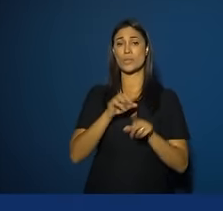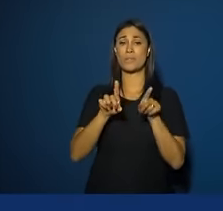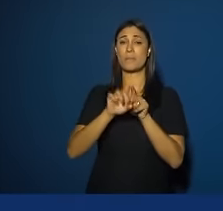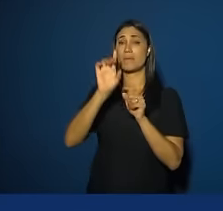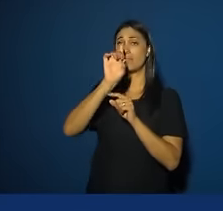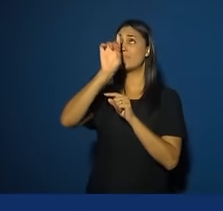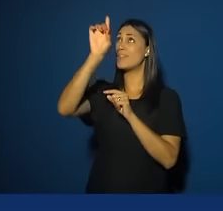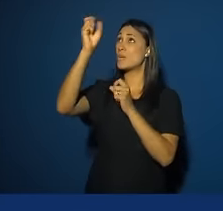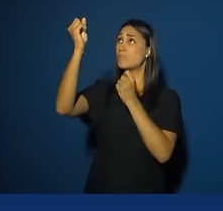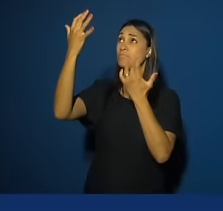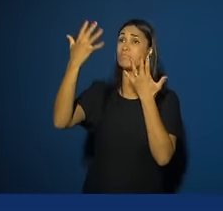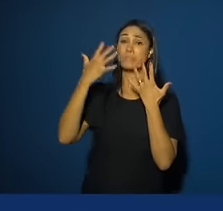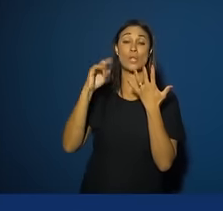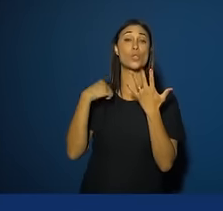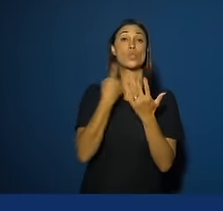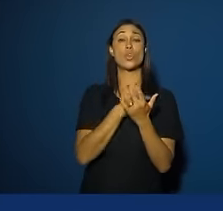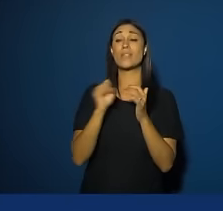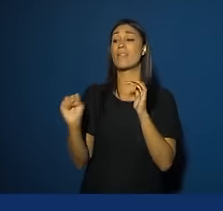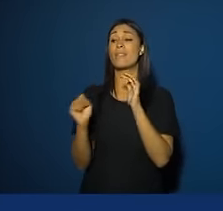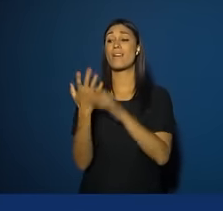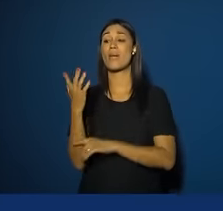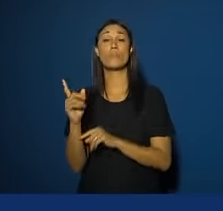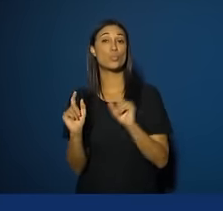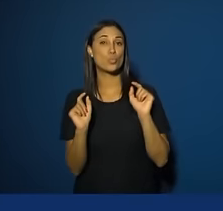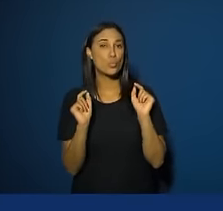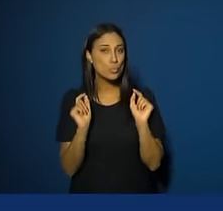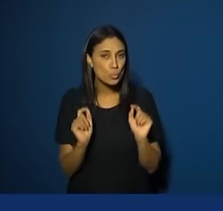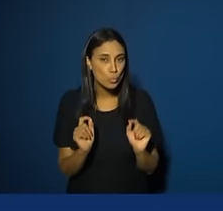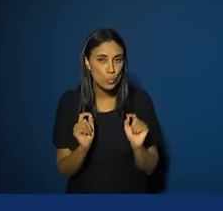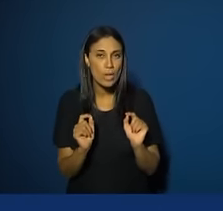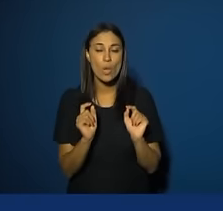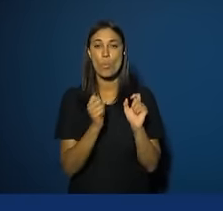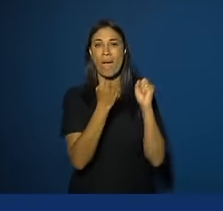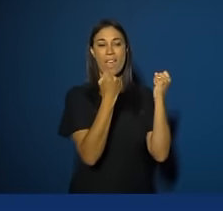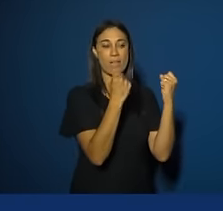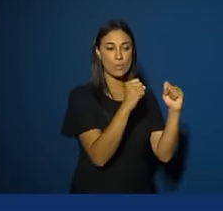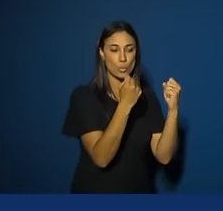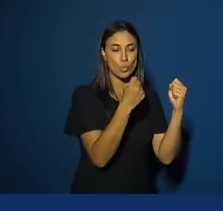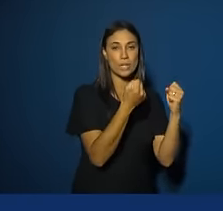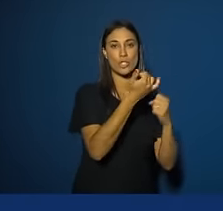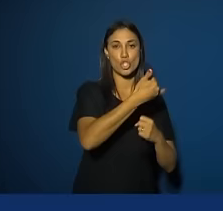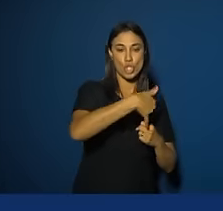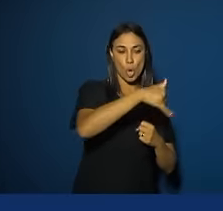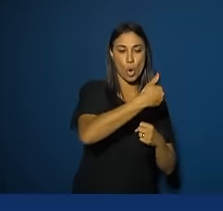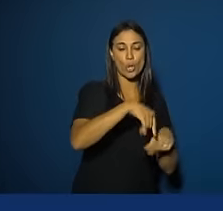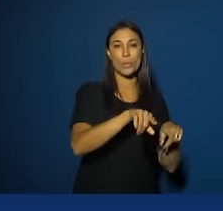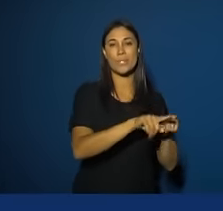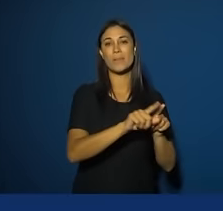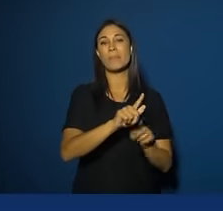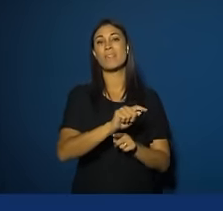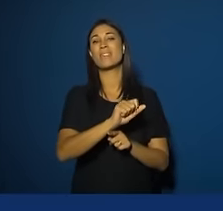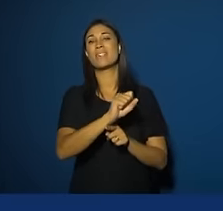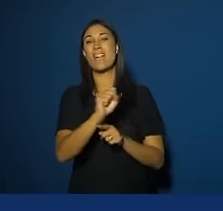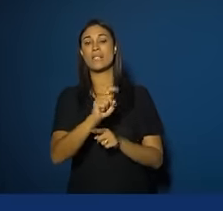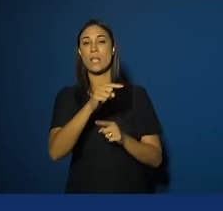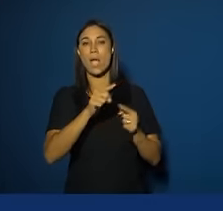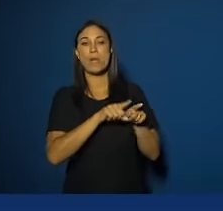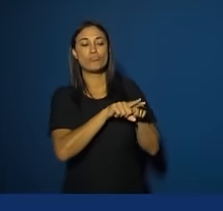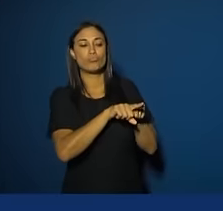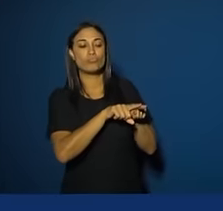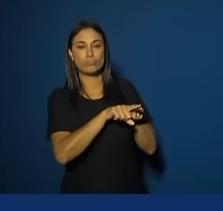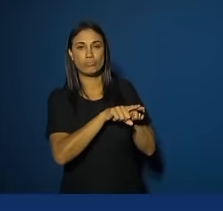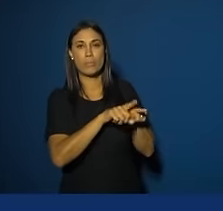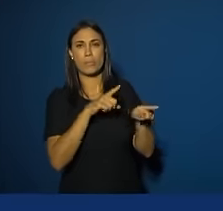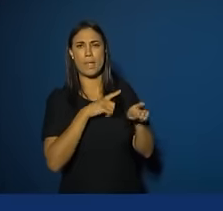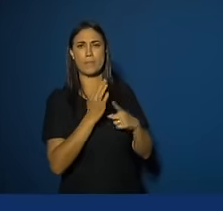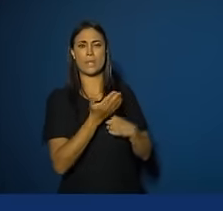Deus a gente conseguiu criar uma uma uma indústria de óleo e gás eh que é competitiva né Tem